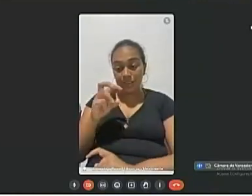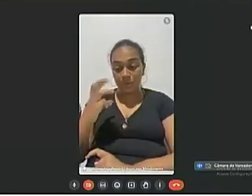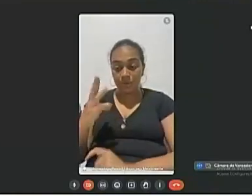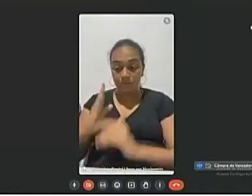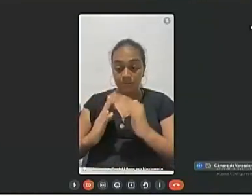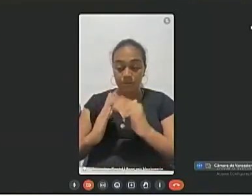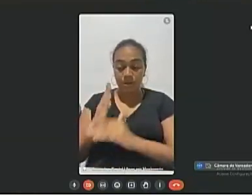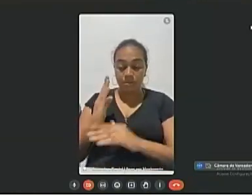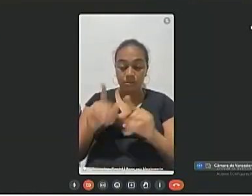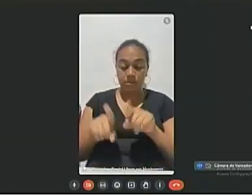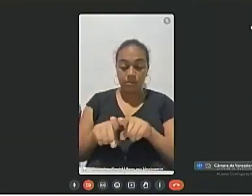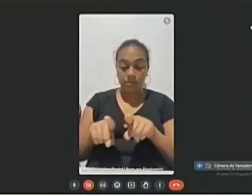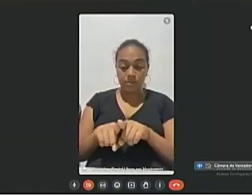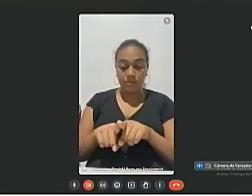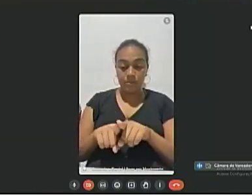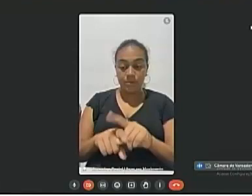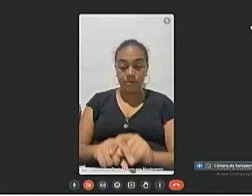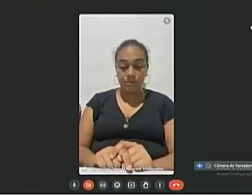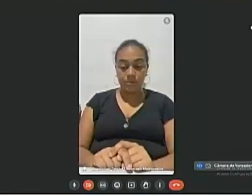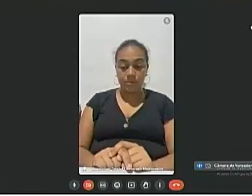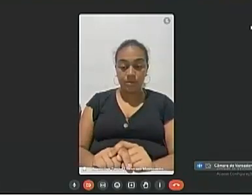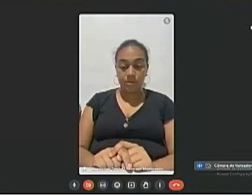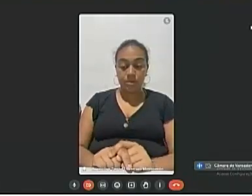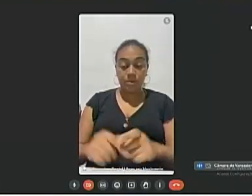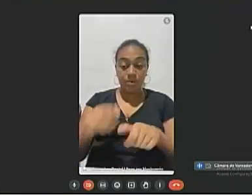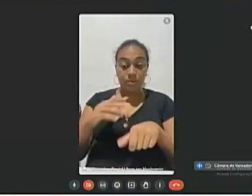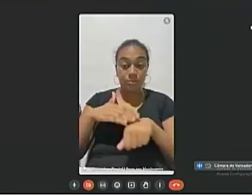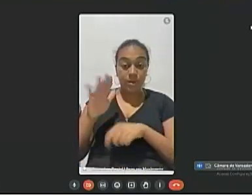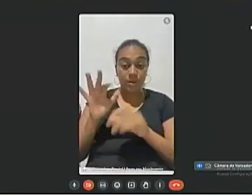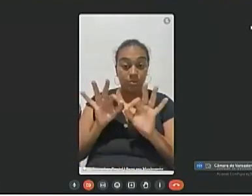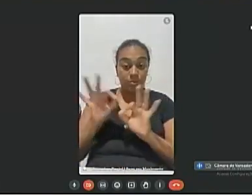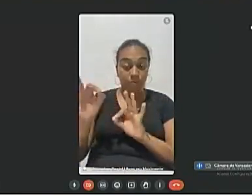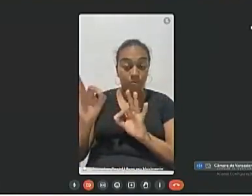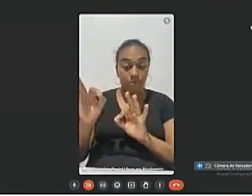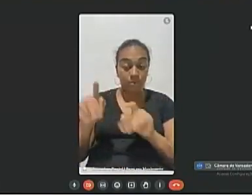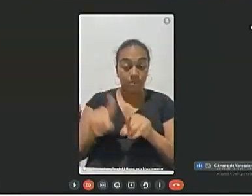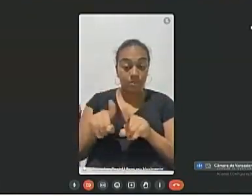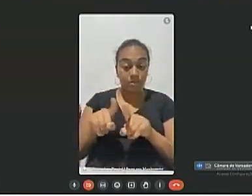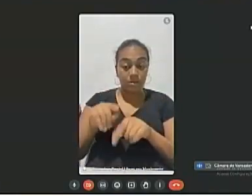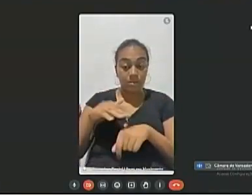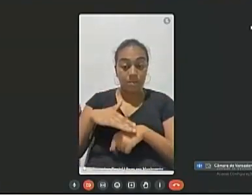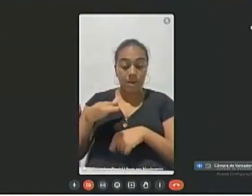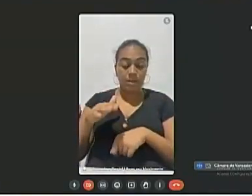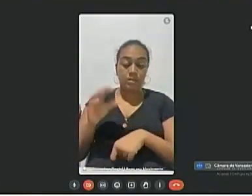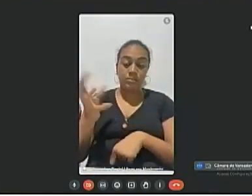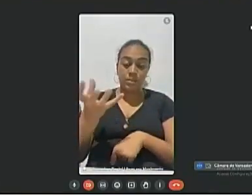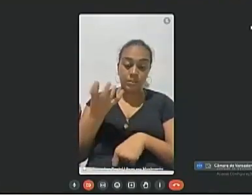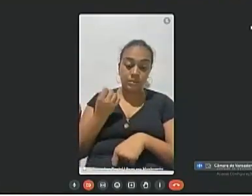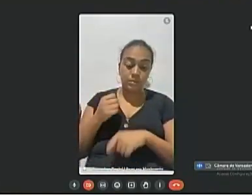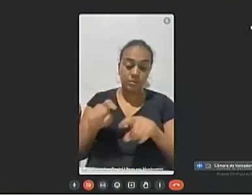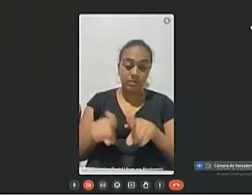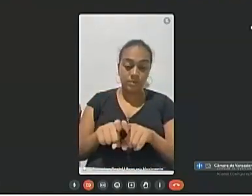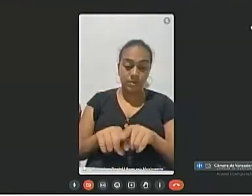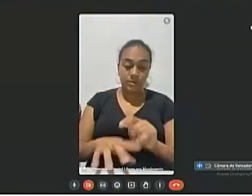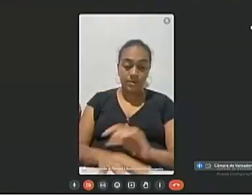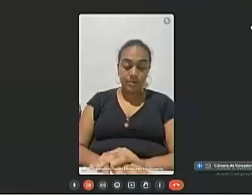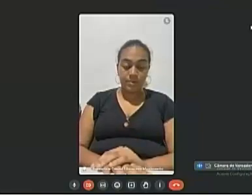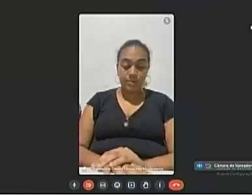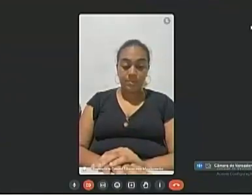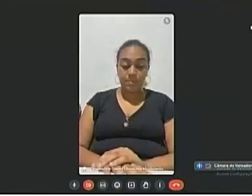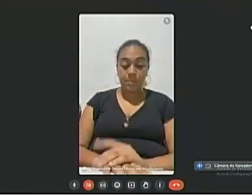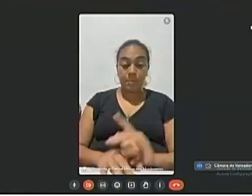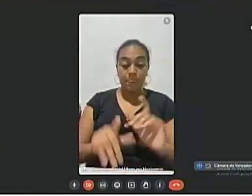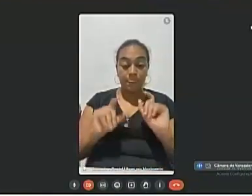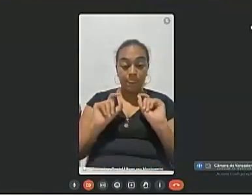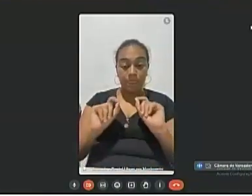de canais. Quanto mais longe for os canais paralelos, maior o benefício das enchentes. Então, o que eu imaginei,